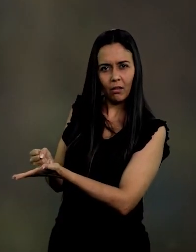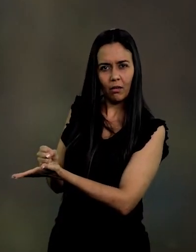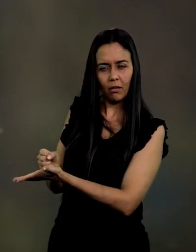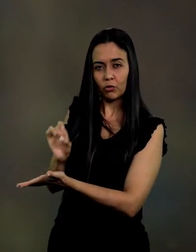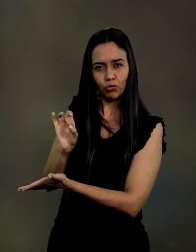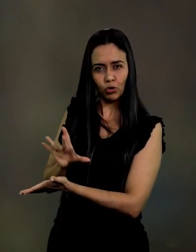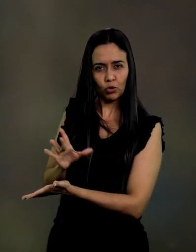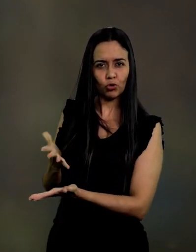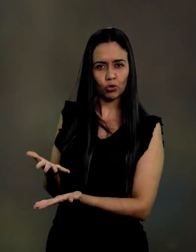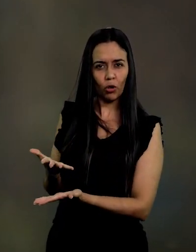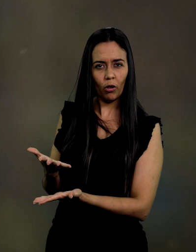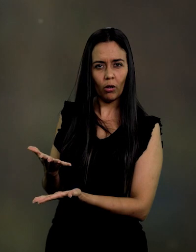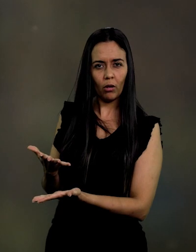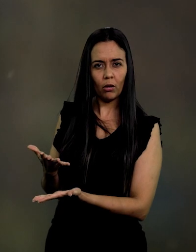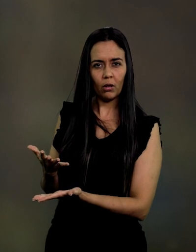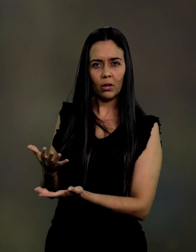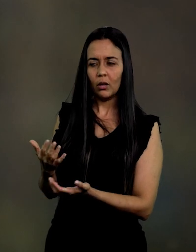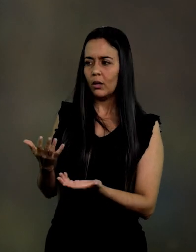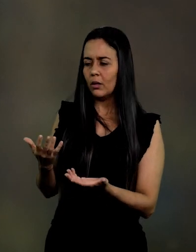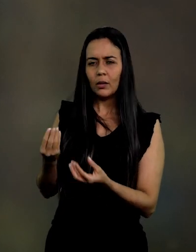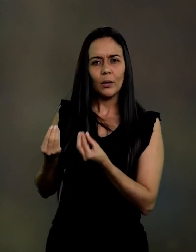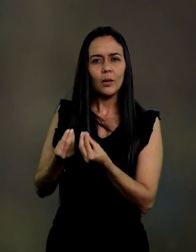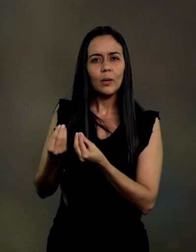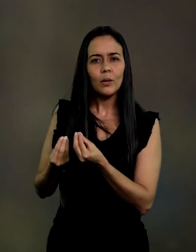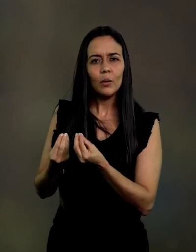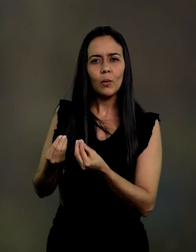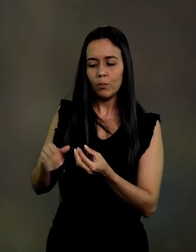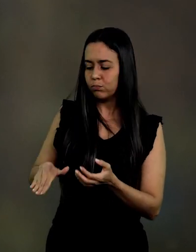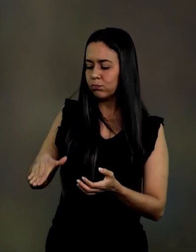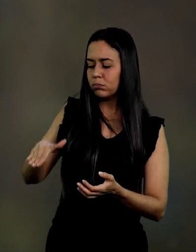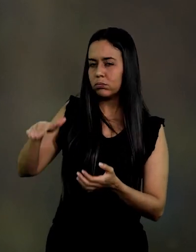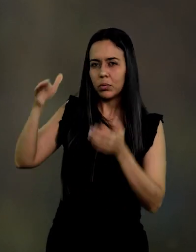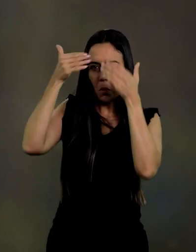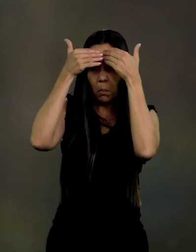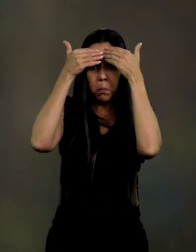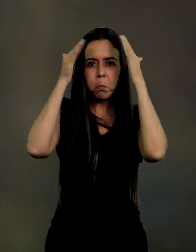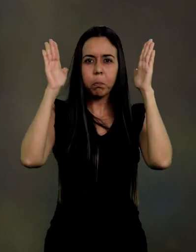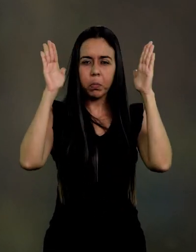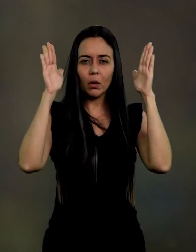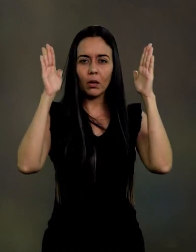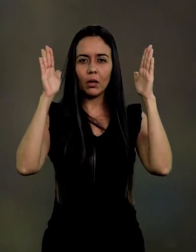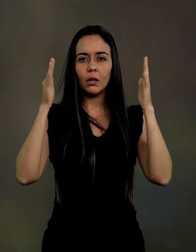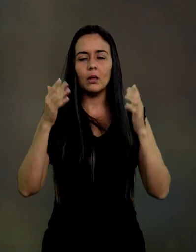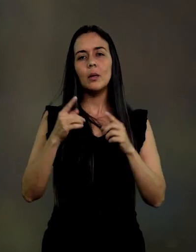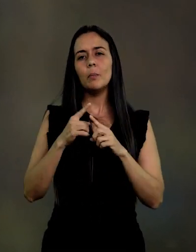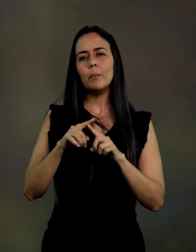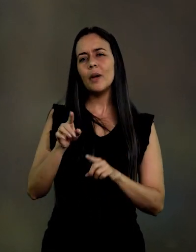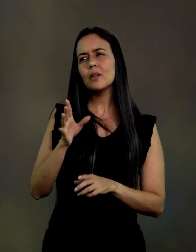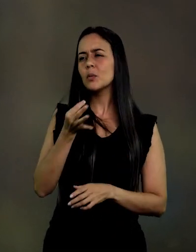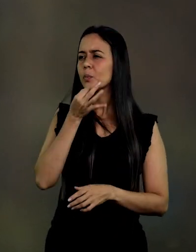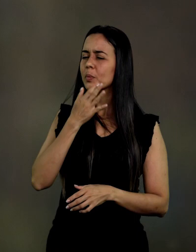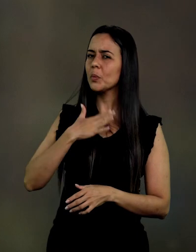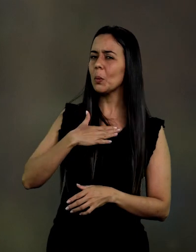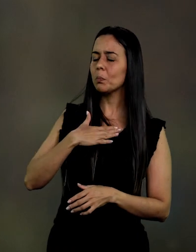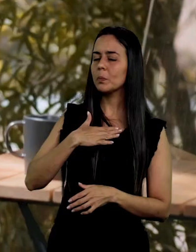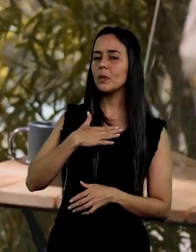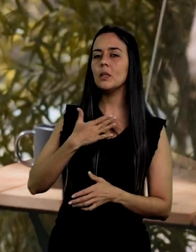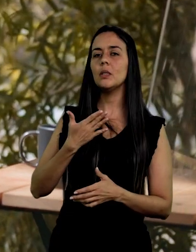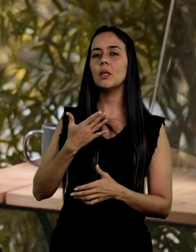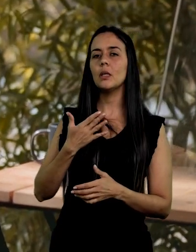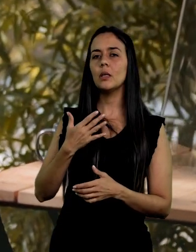produção, consumo e extermínio, né? Sim. E eu acho que uma coisa muito forte, assim, a gente